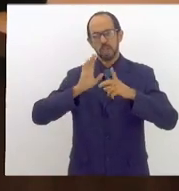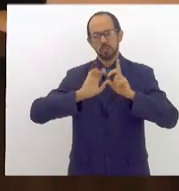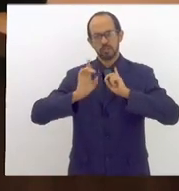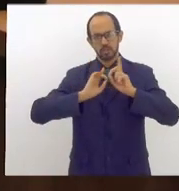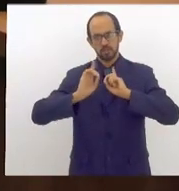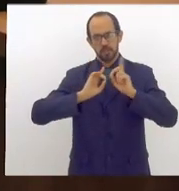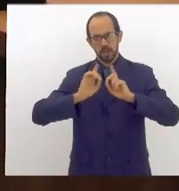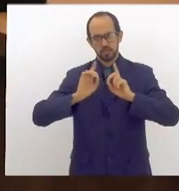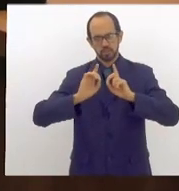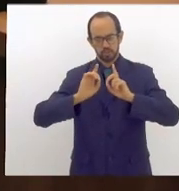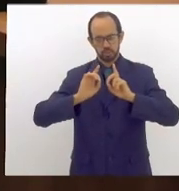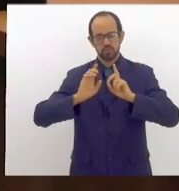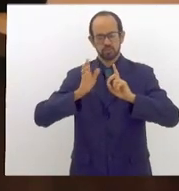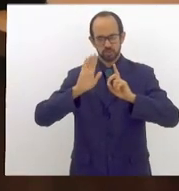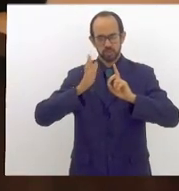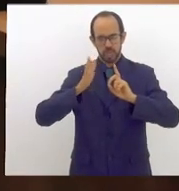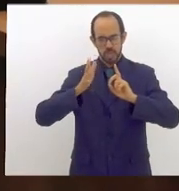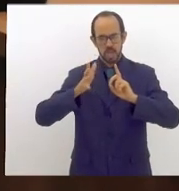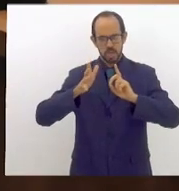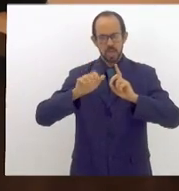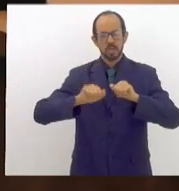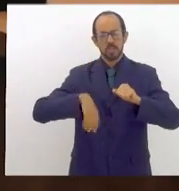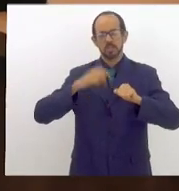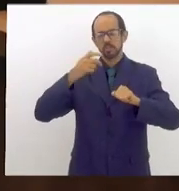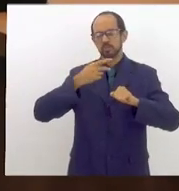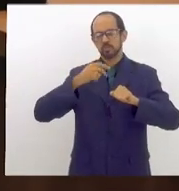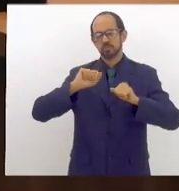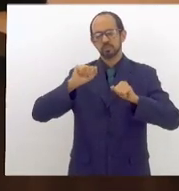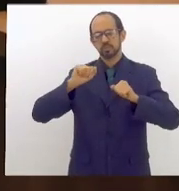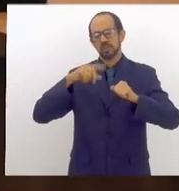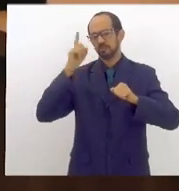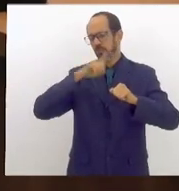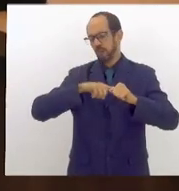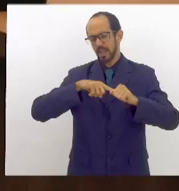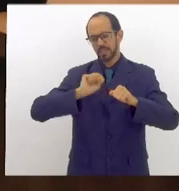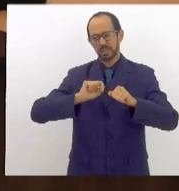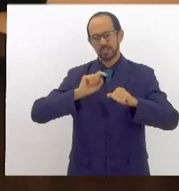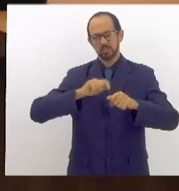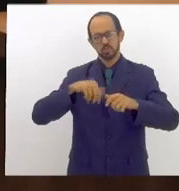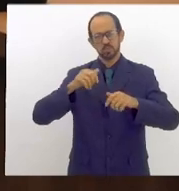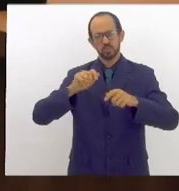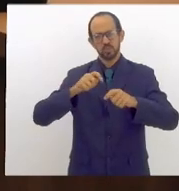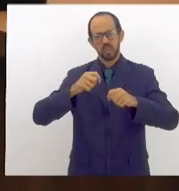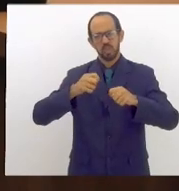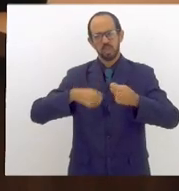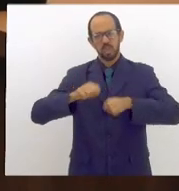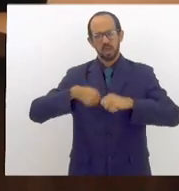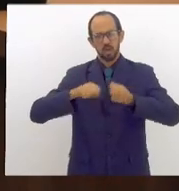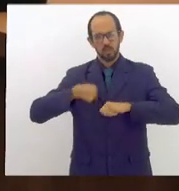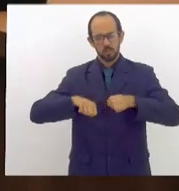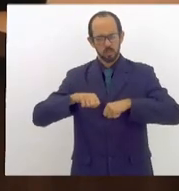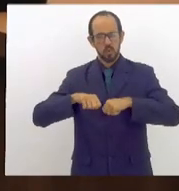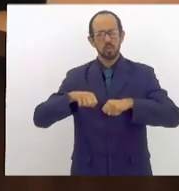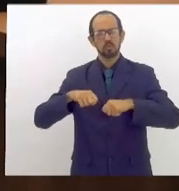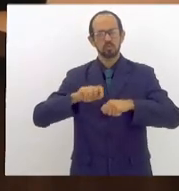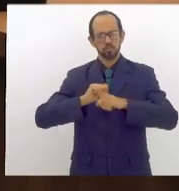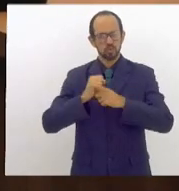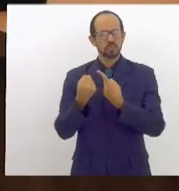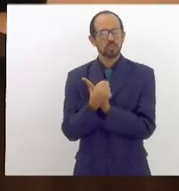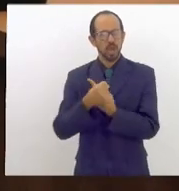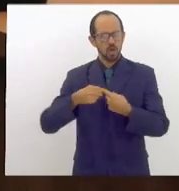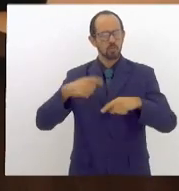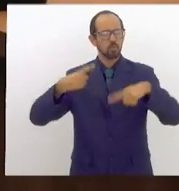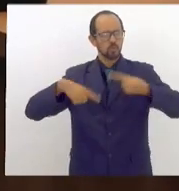necessária diante da fragilidade do Abismo político econômico e social que a gente tem no